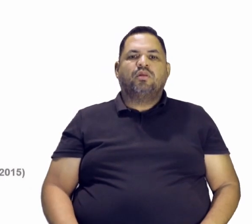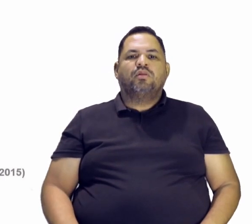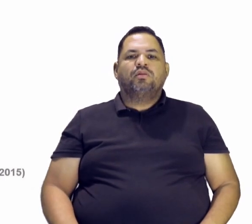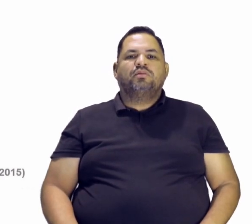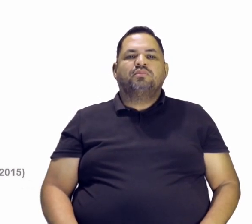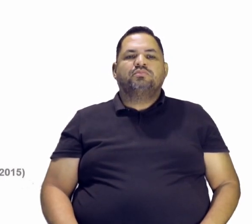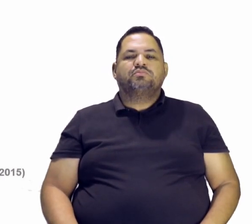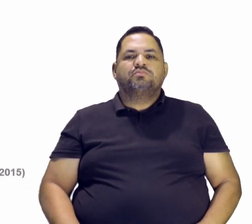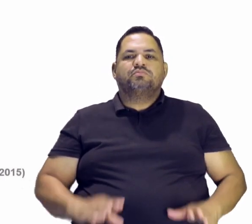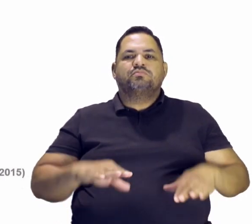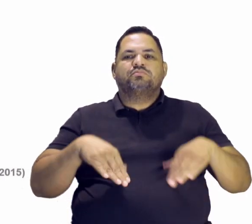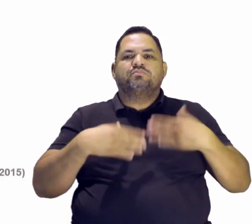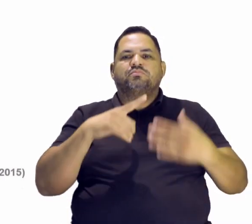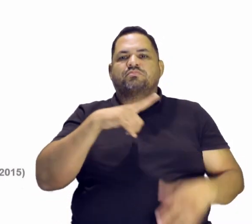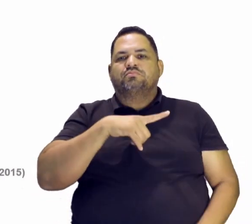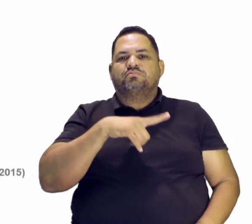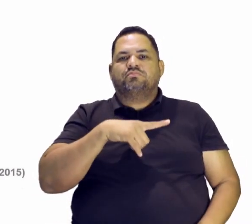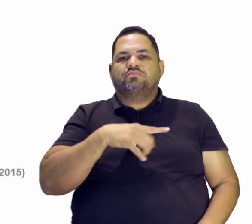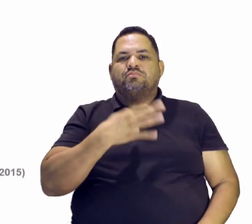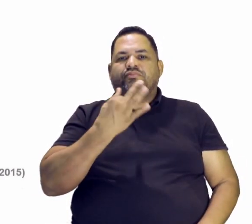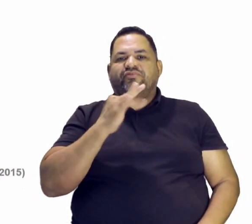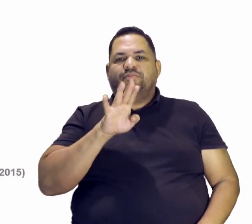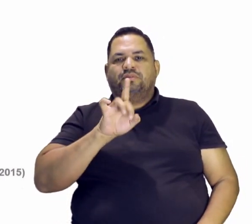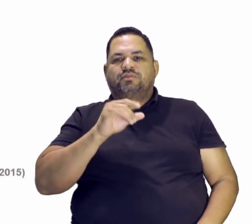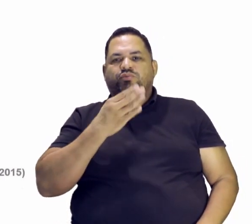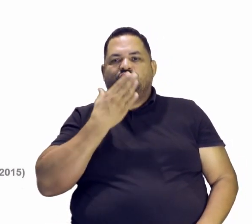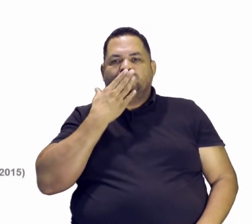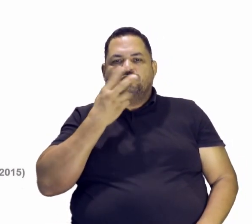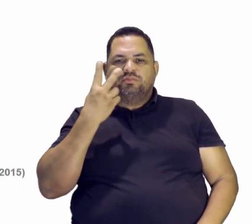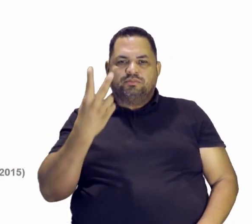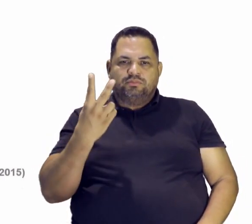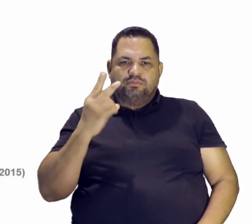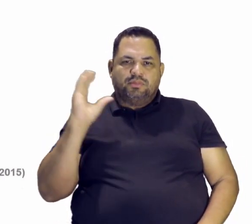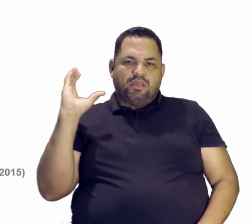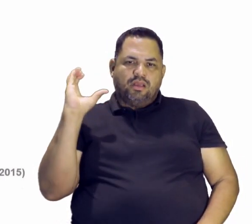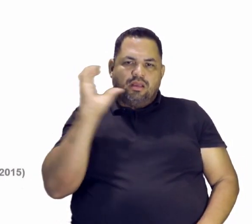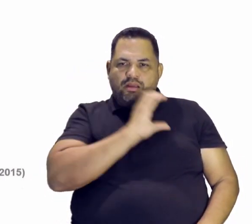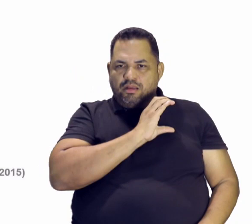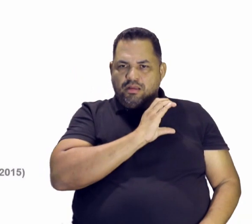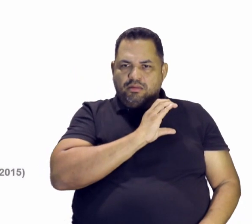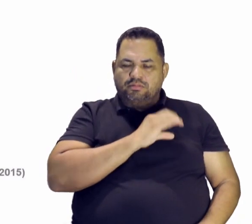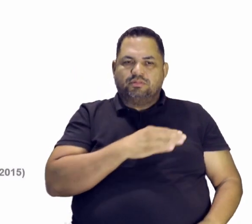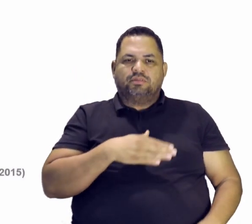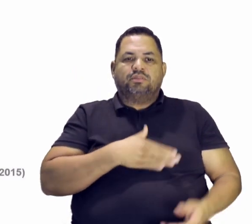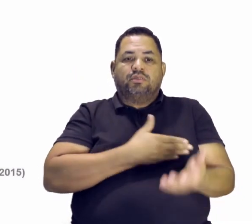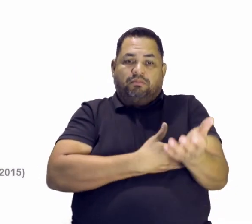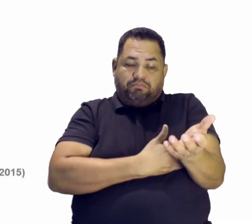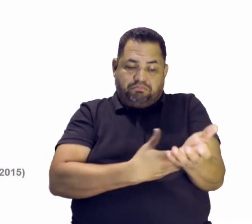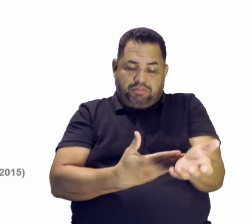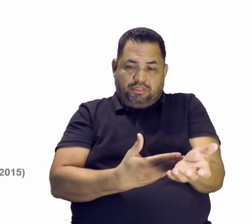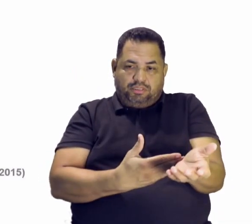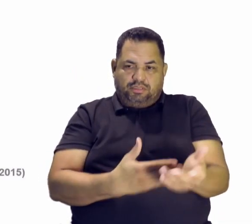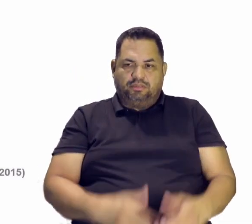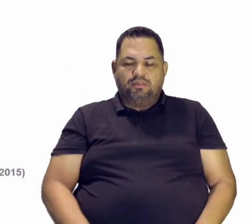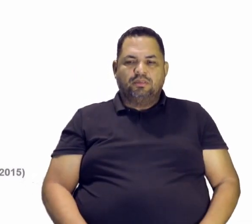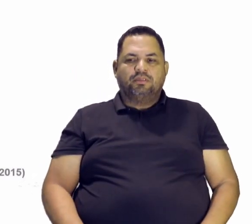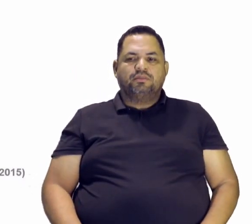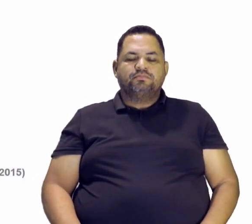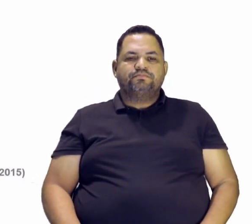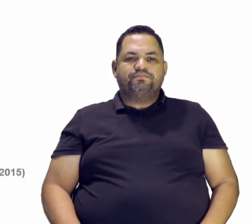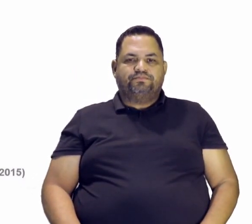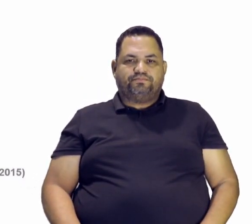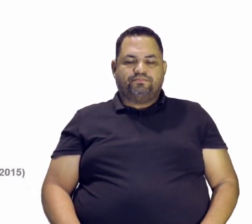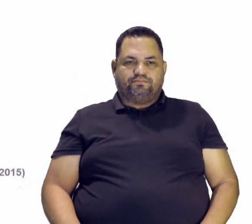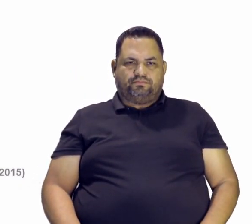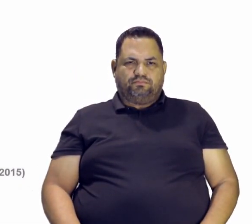2, a gente já tem aqui fibras de contração rápida e fibras brancas. Na anterior, a gente estava com a vermelha, não